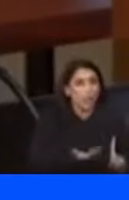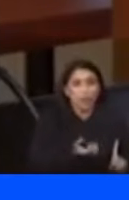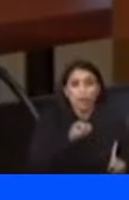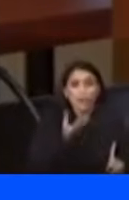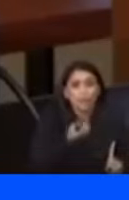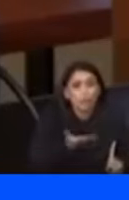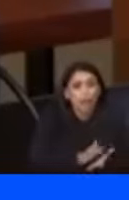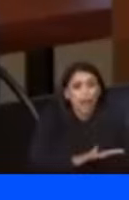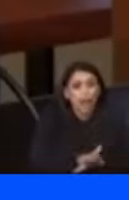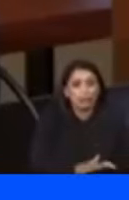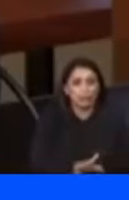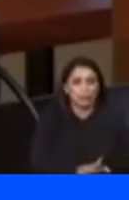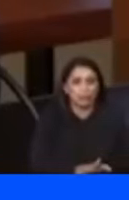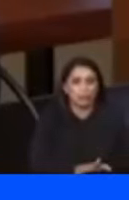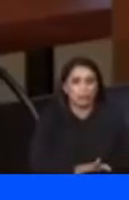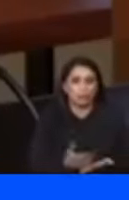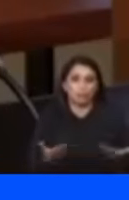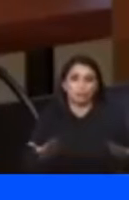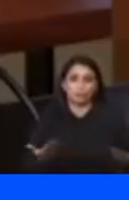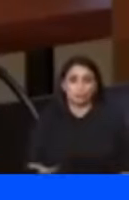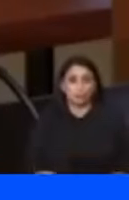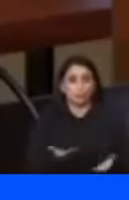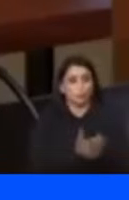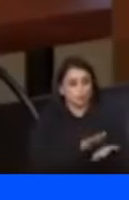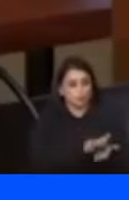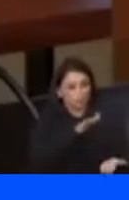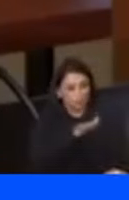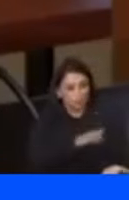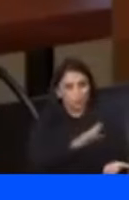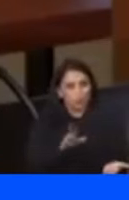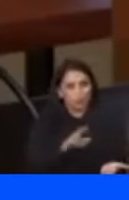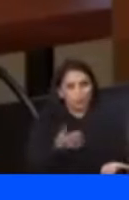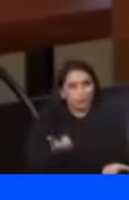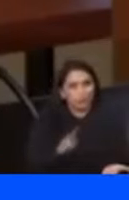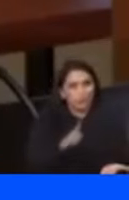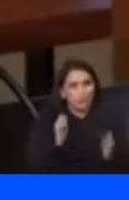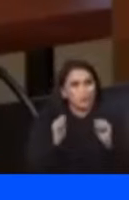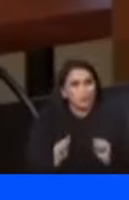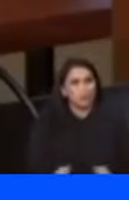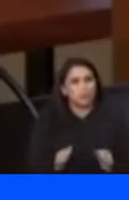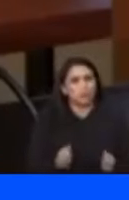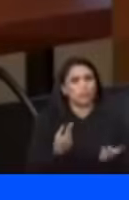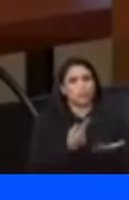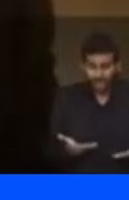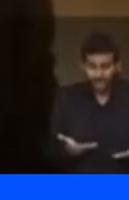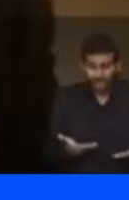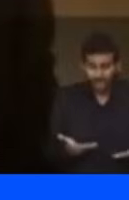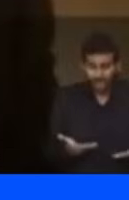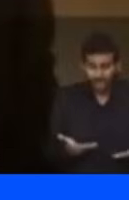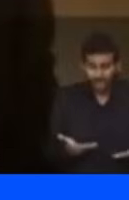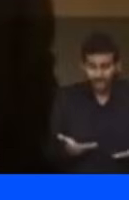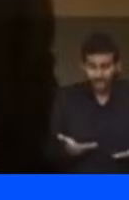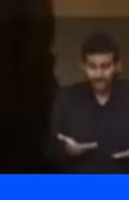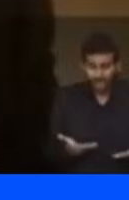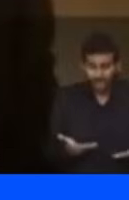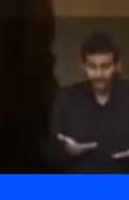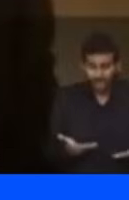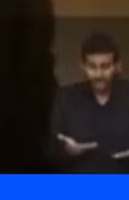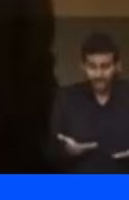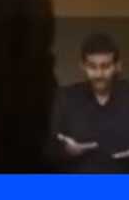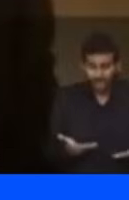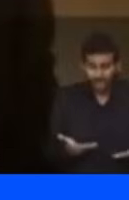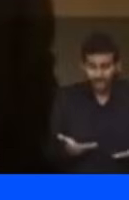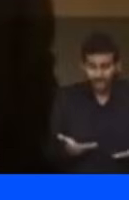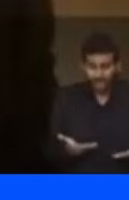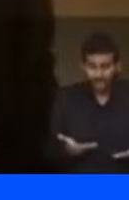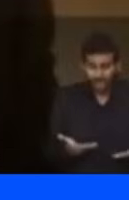tem a possibilidade de acordo de não persecução penal. Nos autos aqui não existe a mínima possibilidade de acordo de não persecução penal. Pois é, meus amigos, vocês